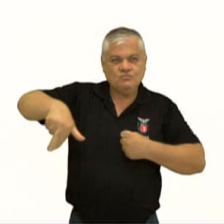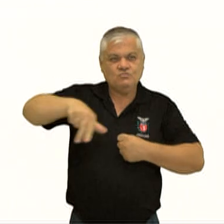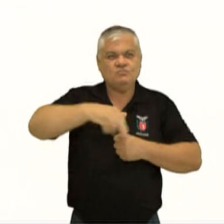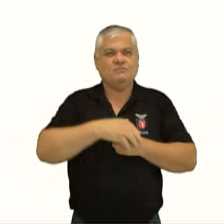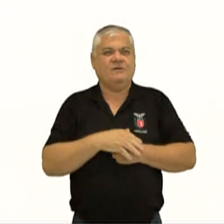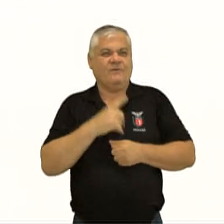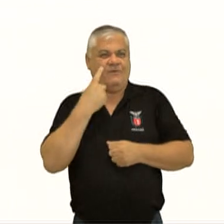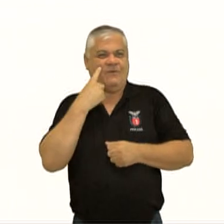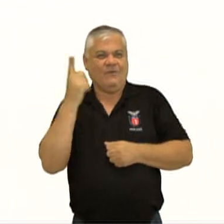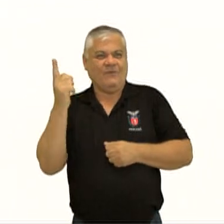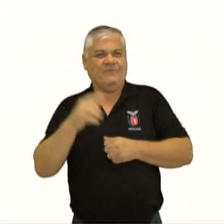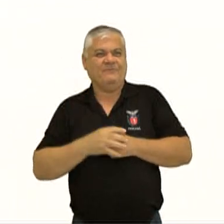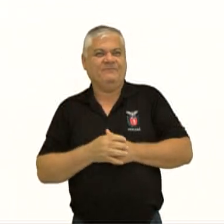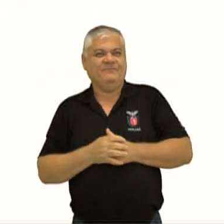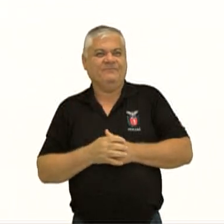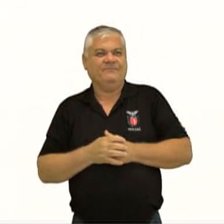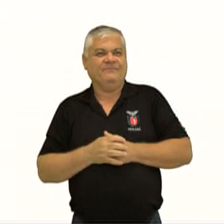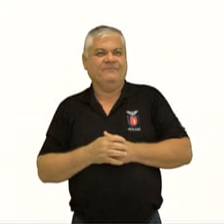Próxima imagem.